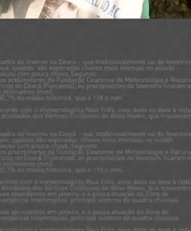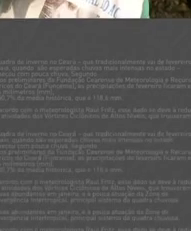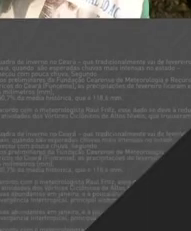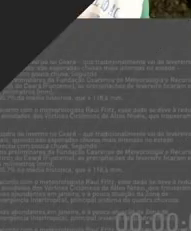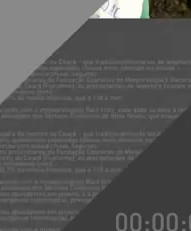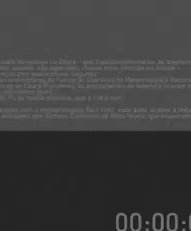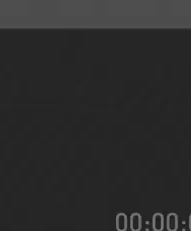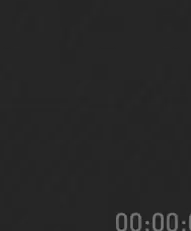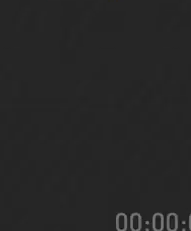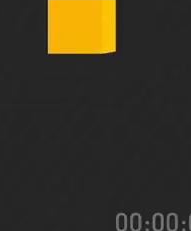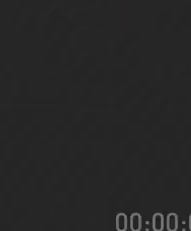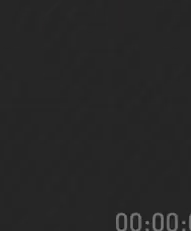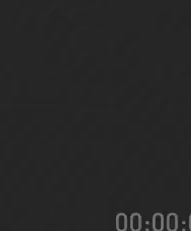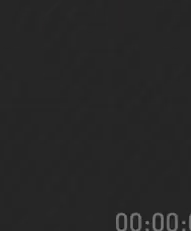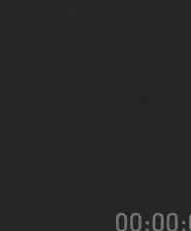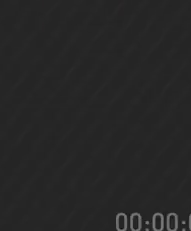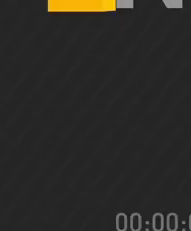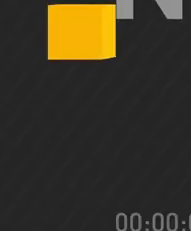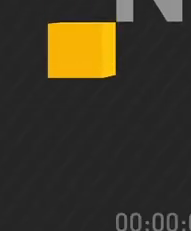ae